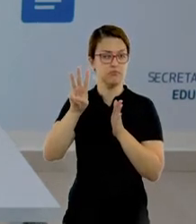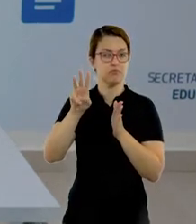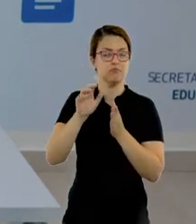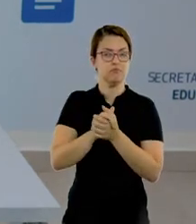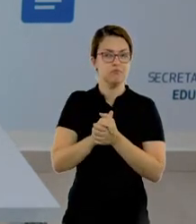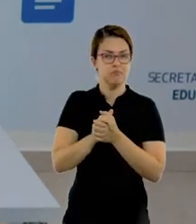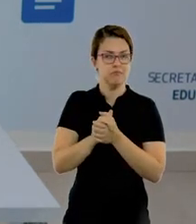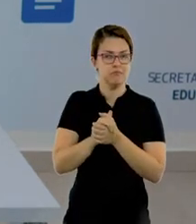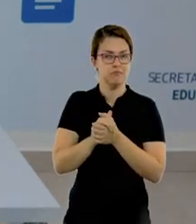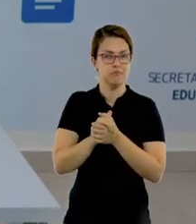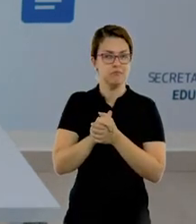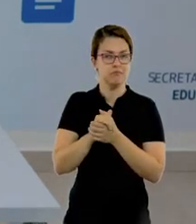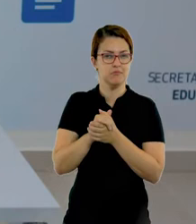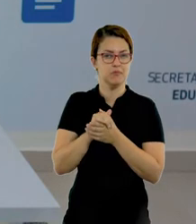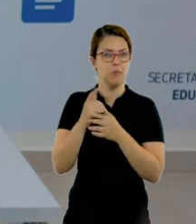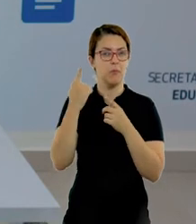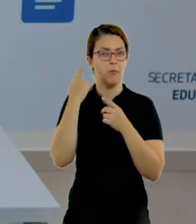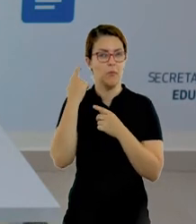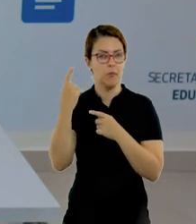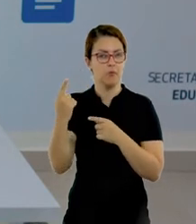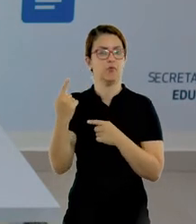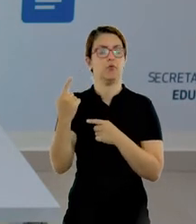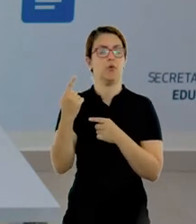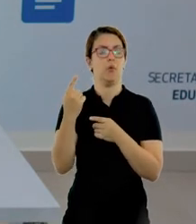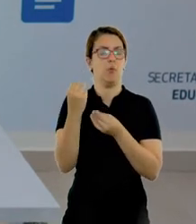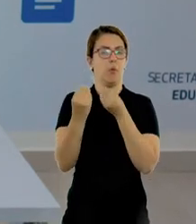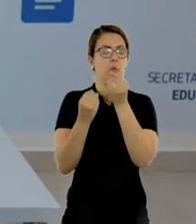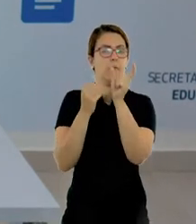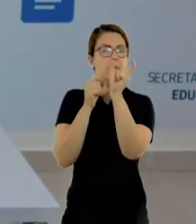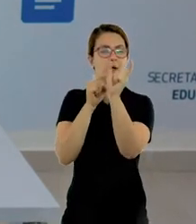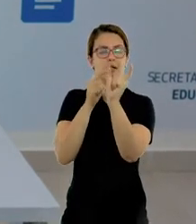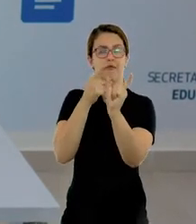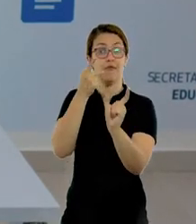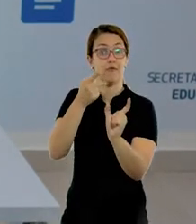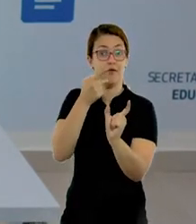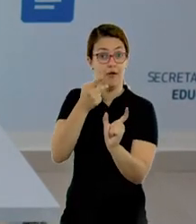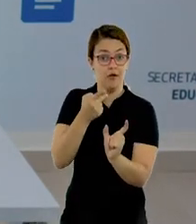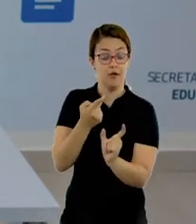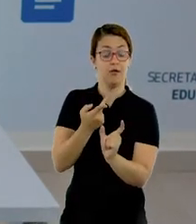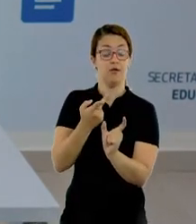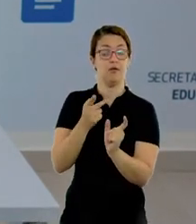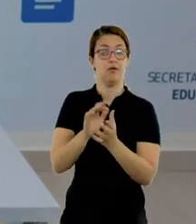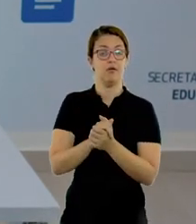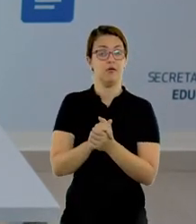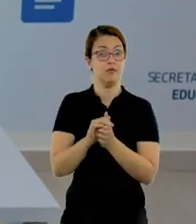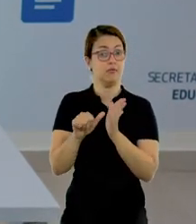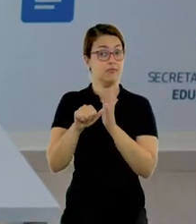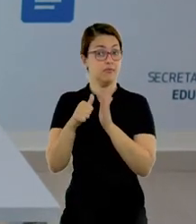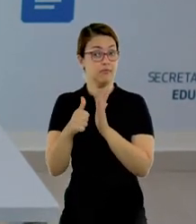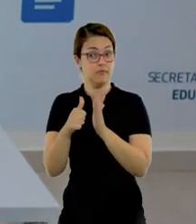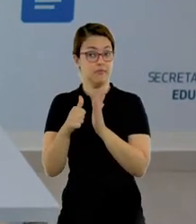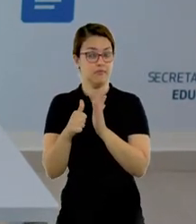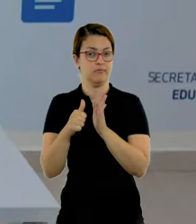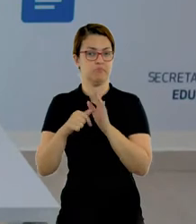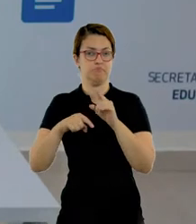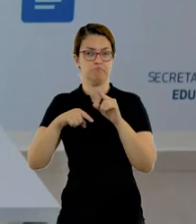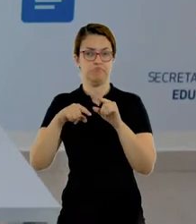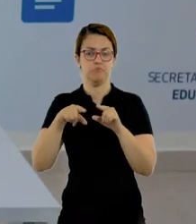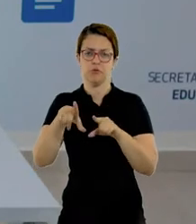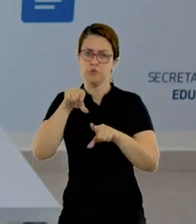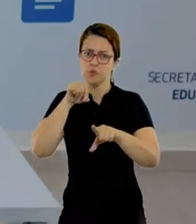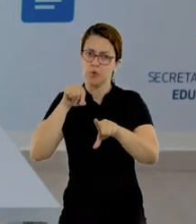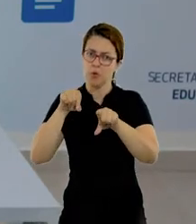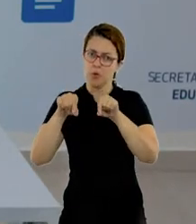palavrinha para reforçar isso com a criançada e partir para a atividade, que a primeira é a seguinte. Você pode pegar alguns